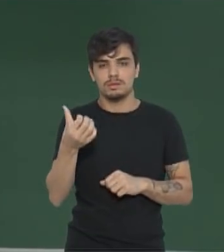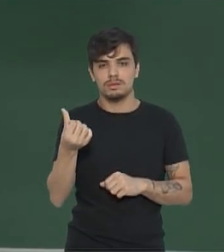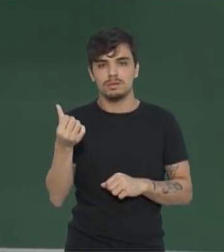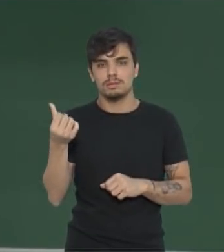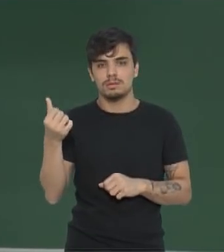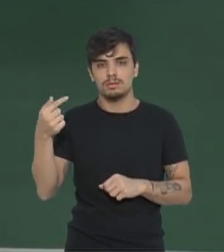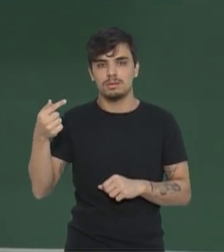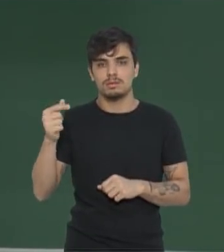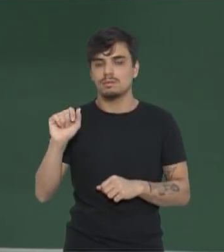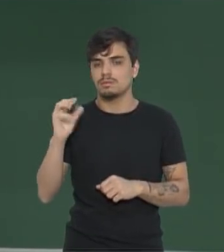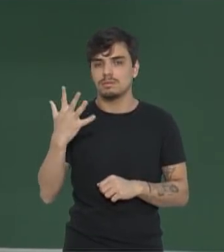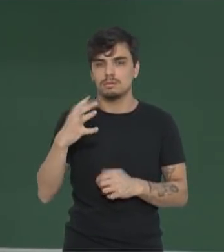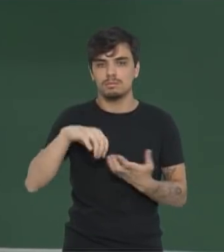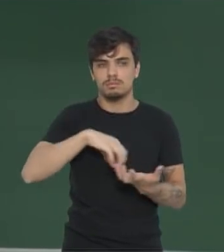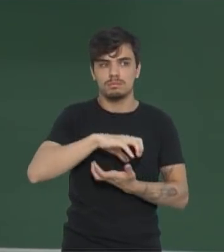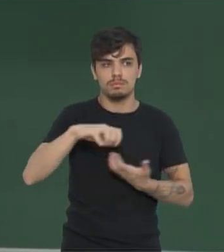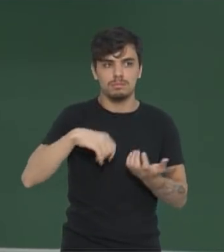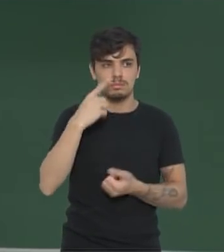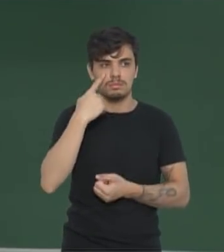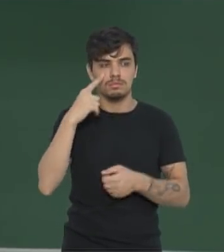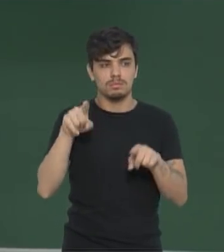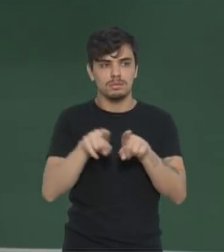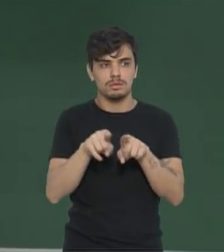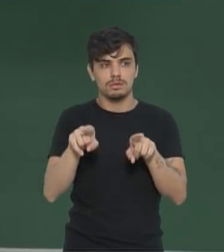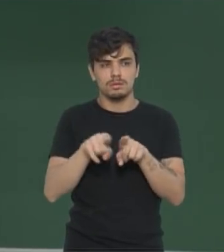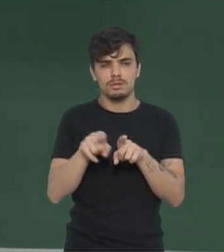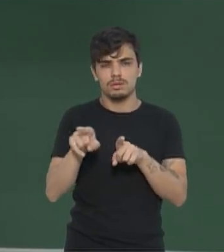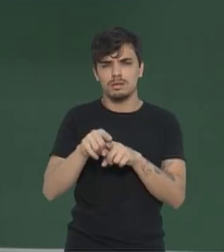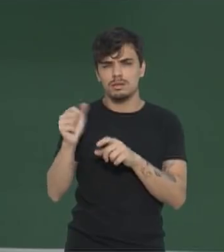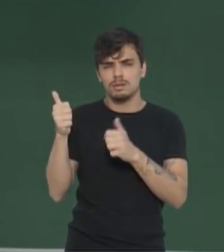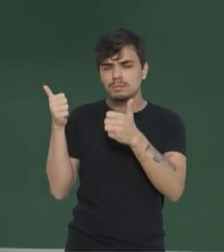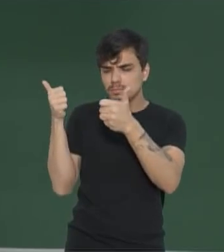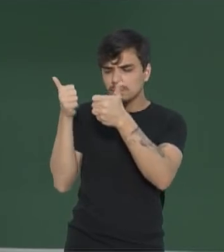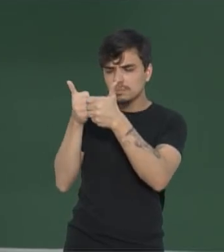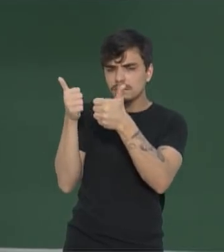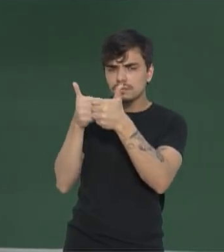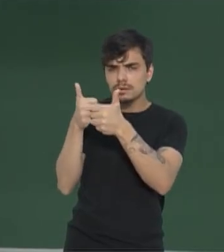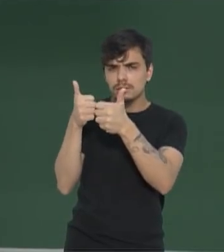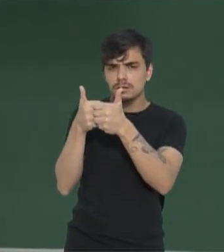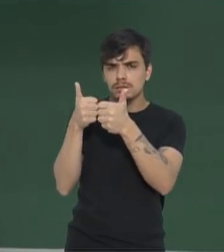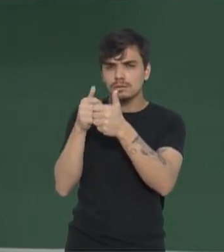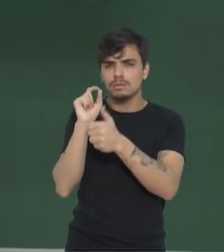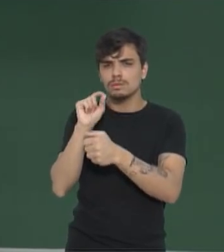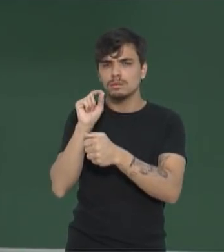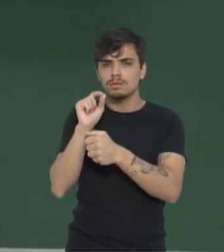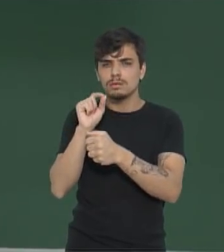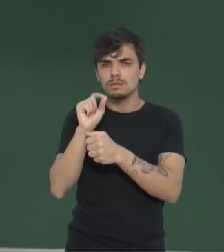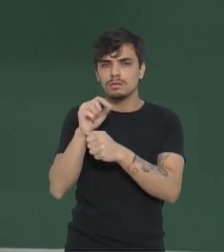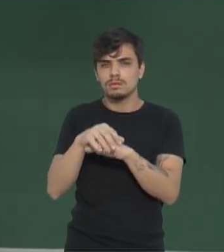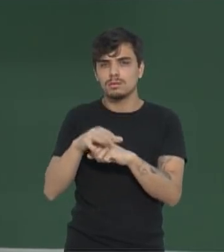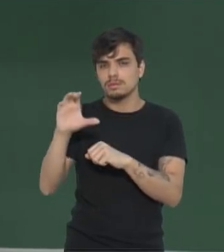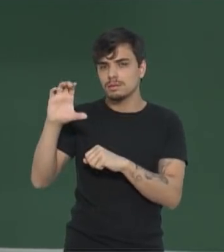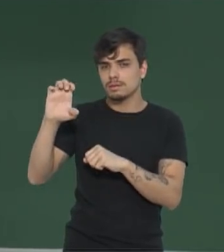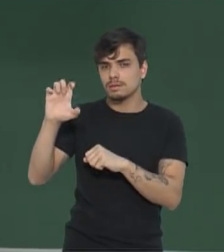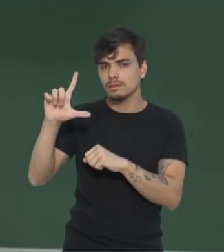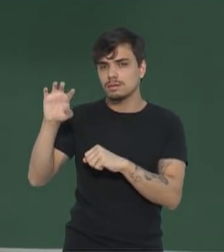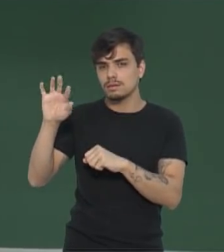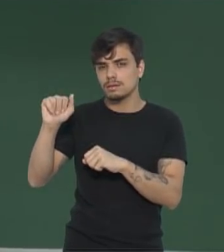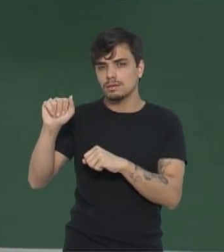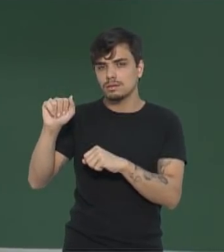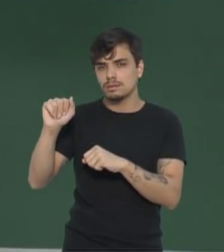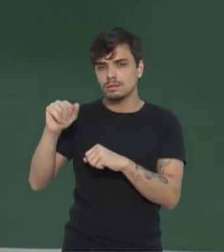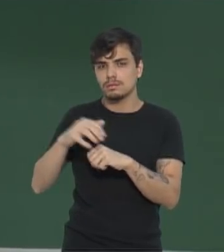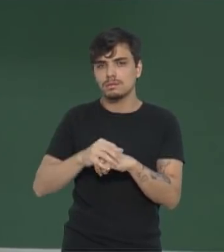667, Maghreb, essa região, já quase ali chegando próximo de Celta, próximo da